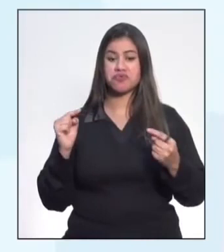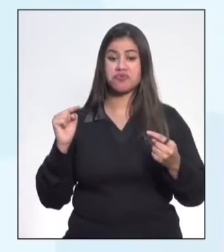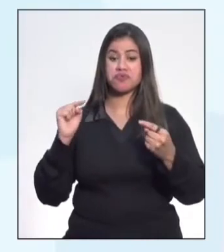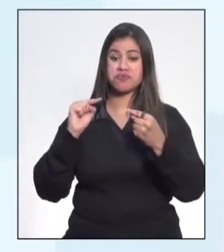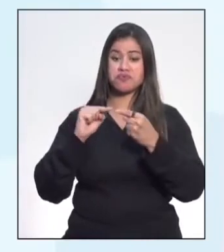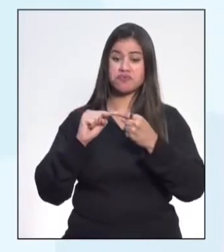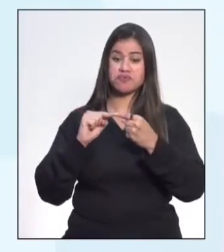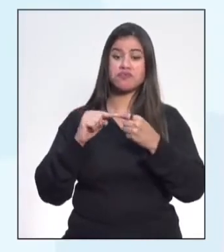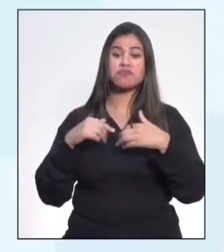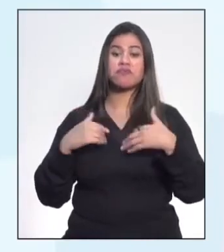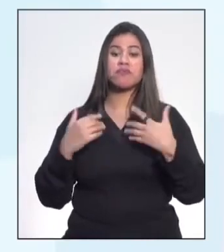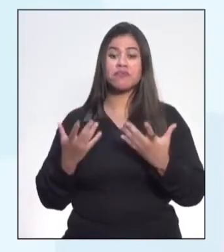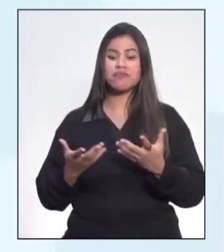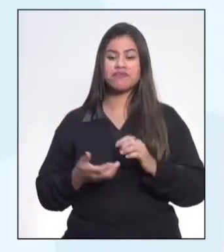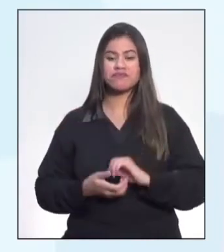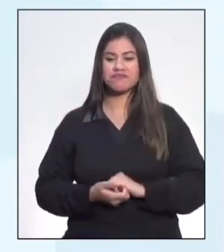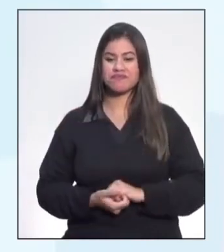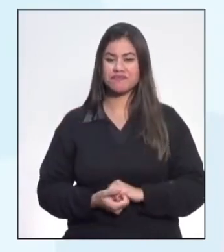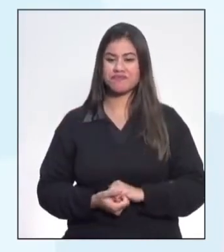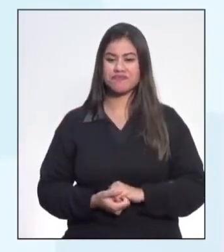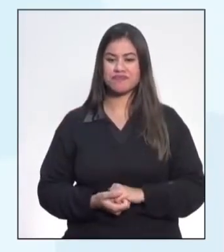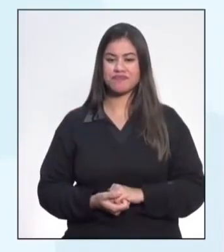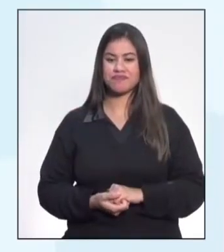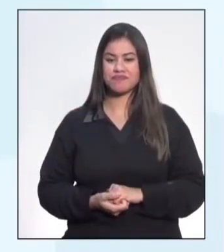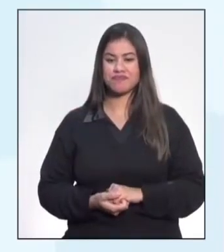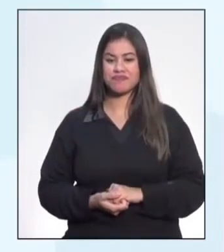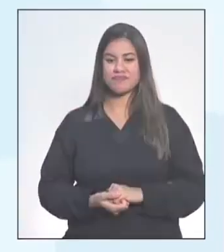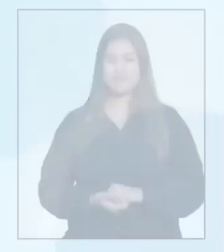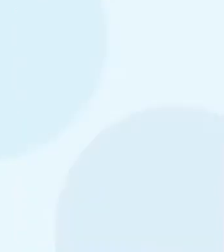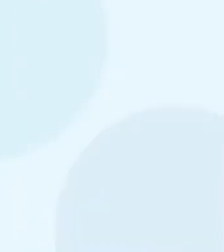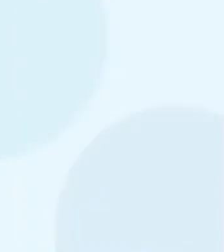é endotérmico ou exotérmico?